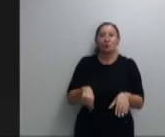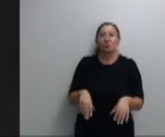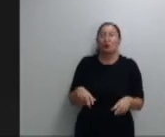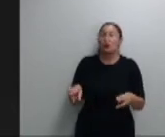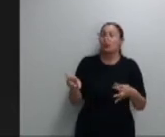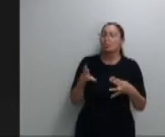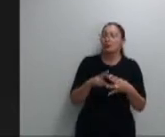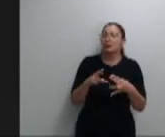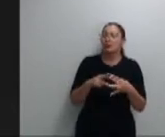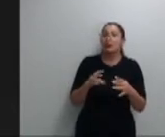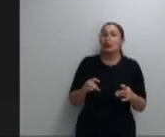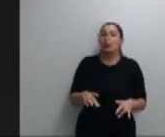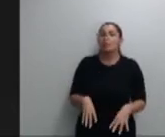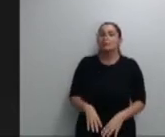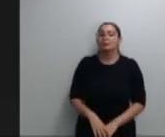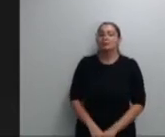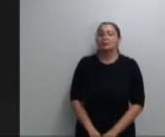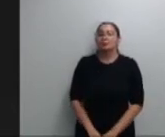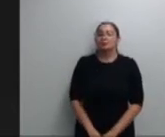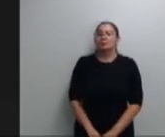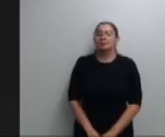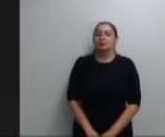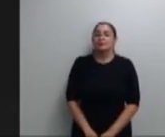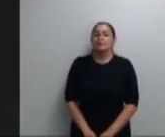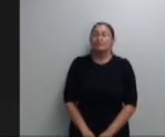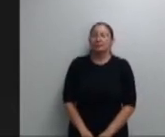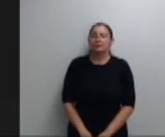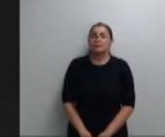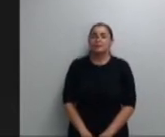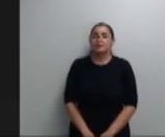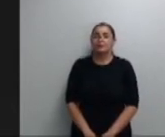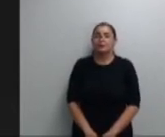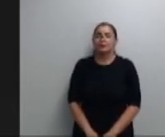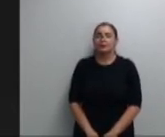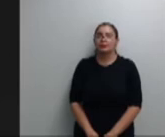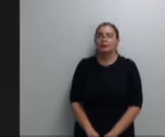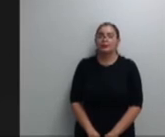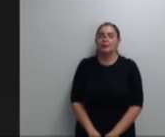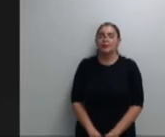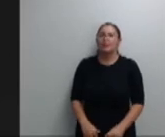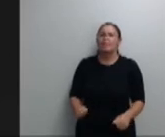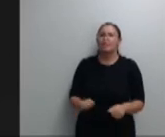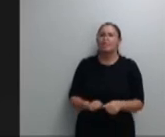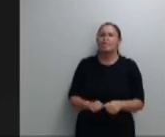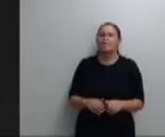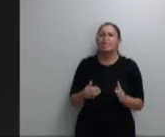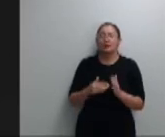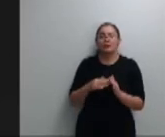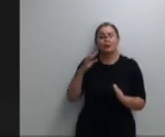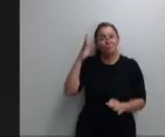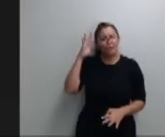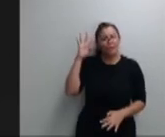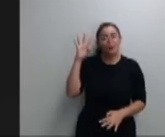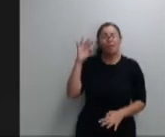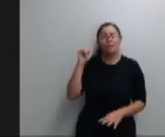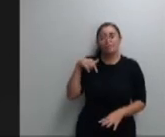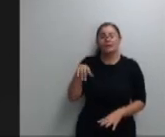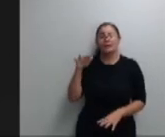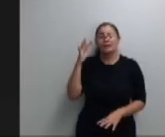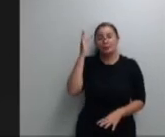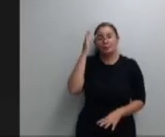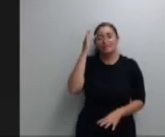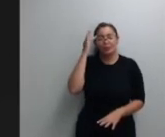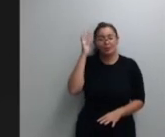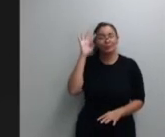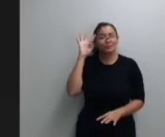propriamente dito já este ano que eu iria fazer até de memória até as datas eu tenho de